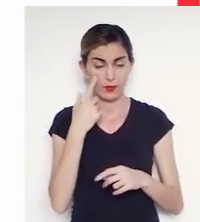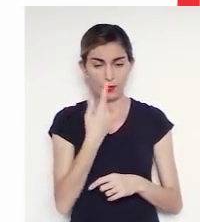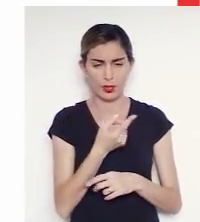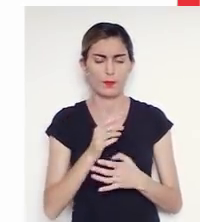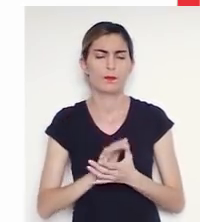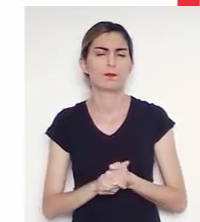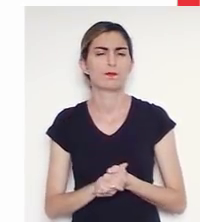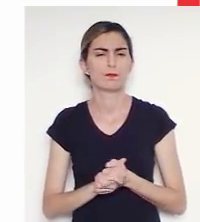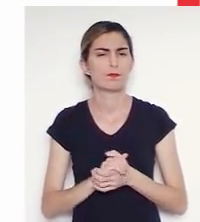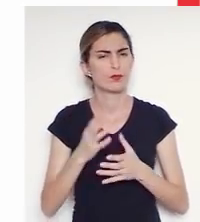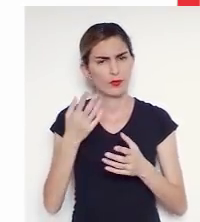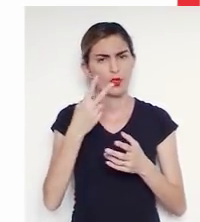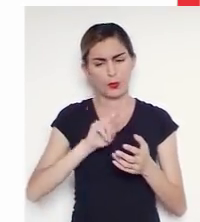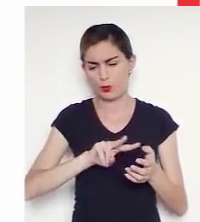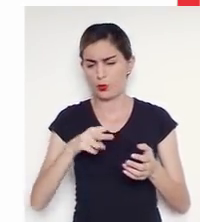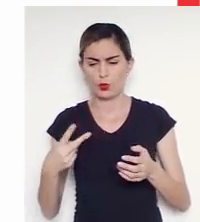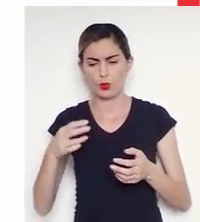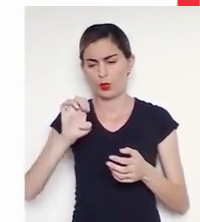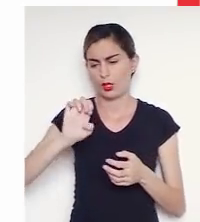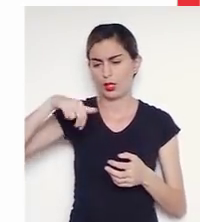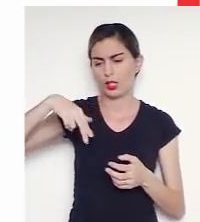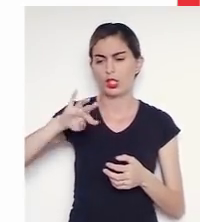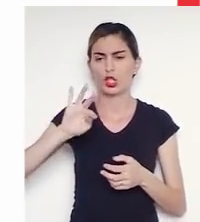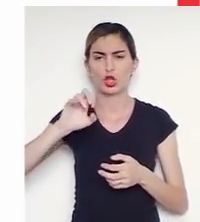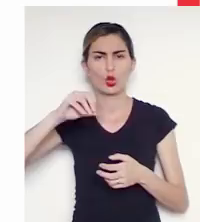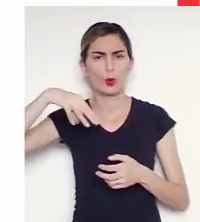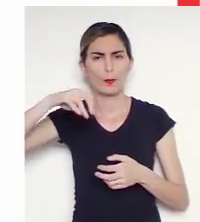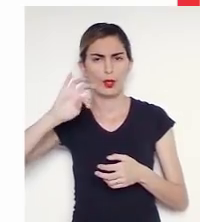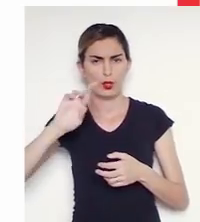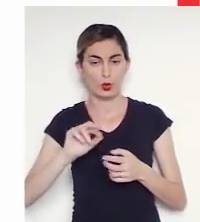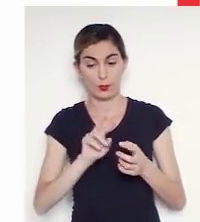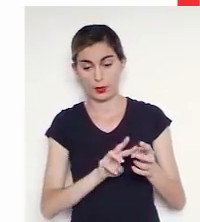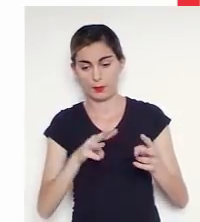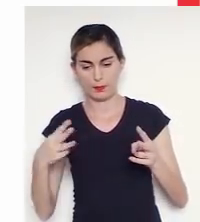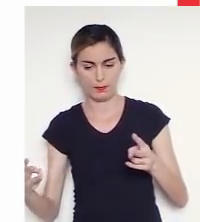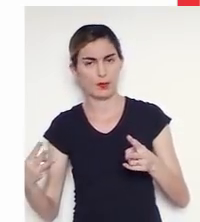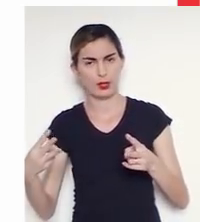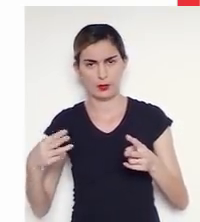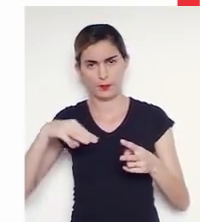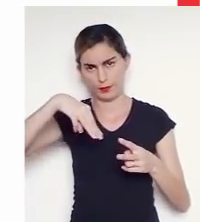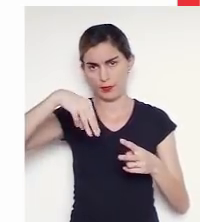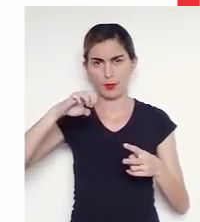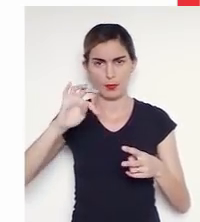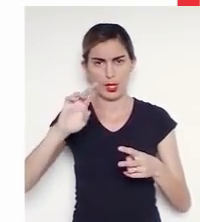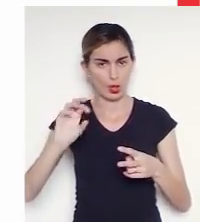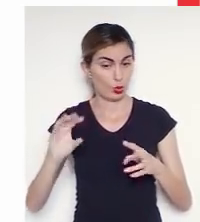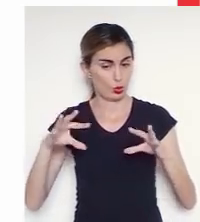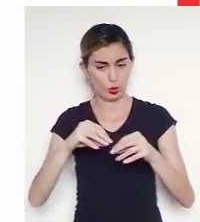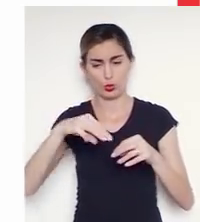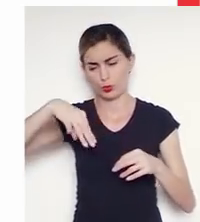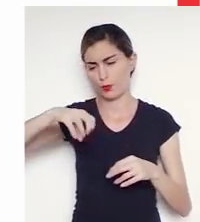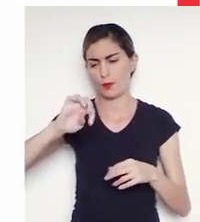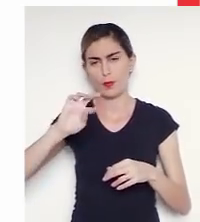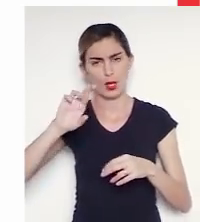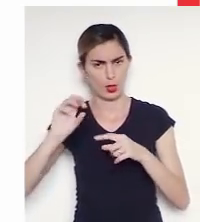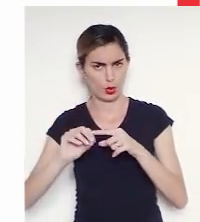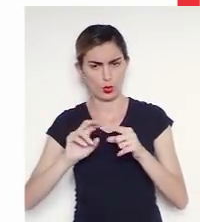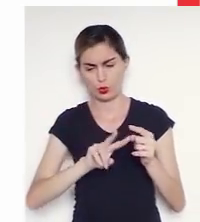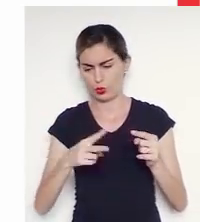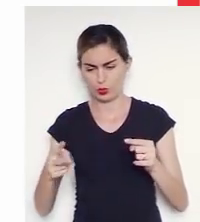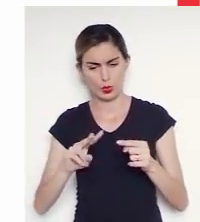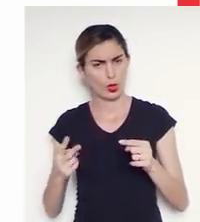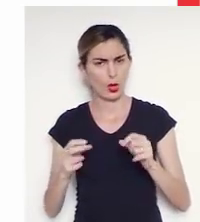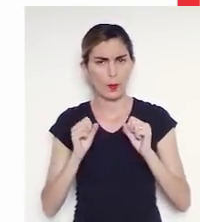veja, vamos converter o hectômetro para metro, tá joia? Vamos converter tudo em um para metro. Professor,